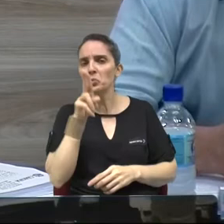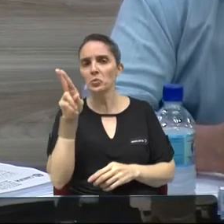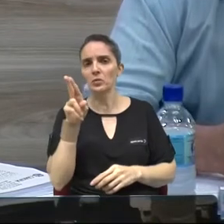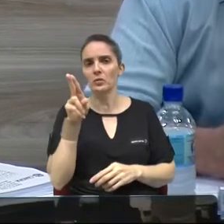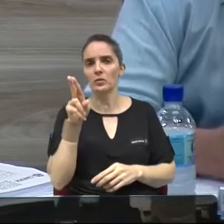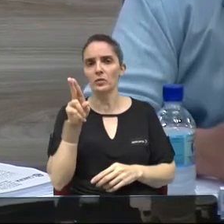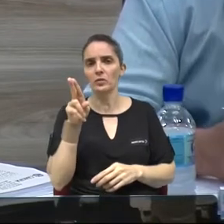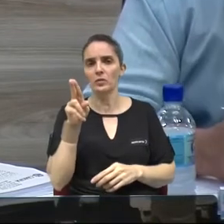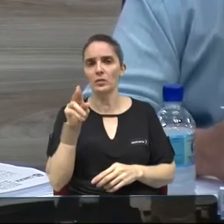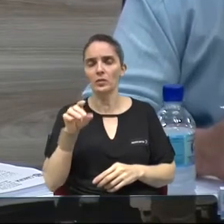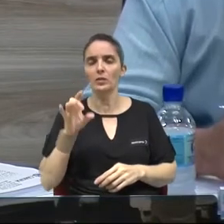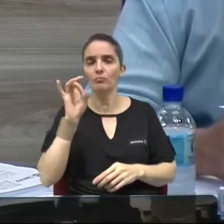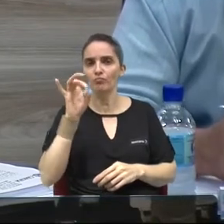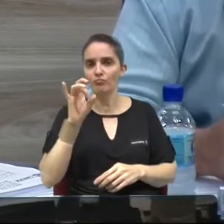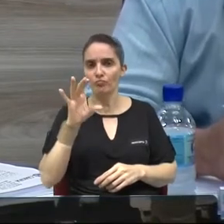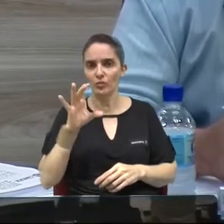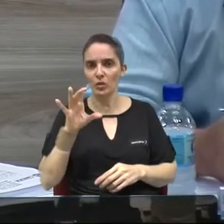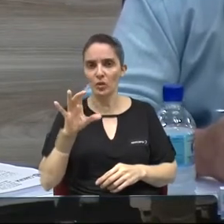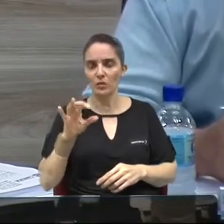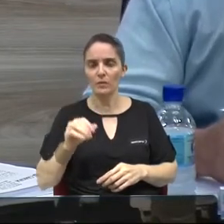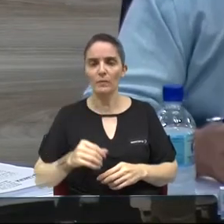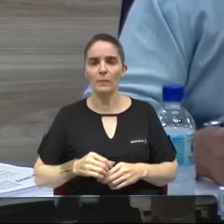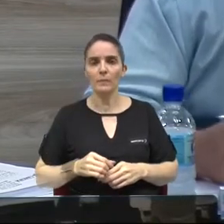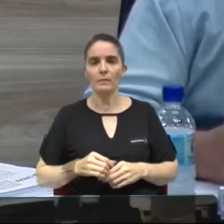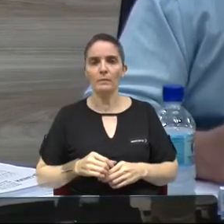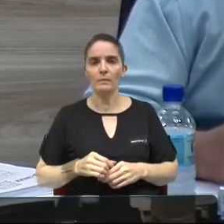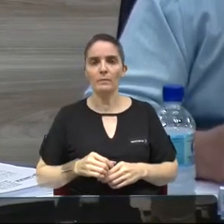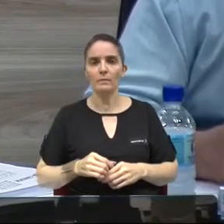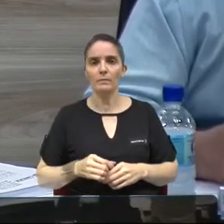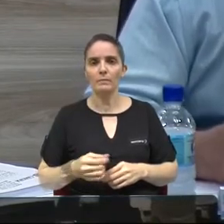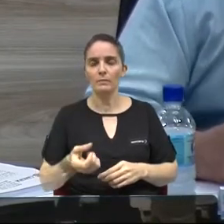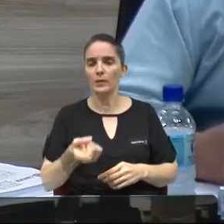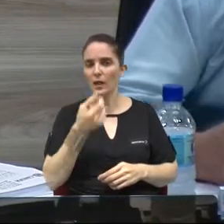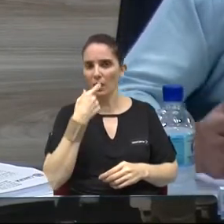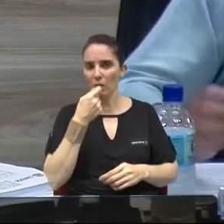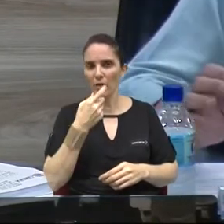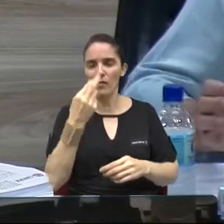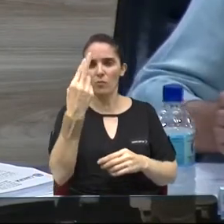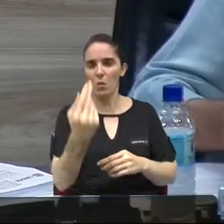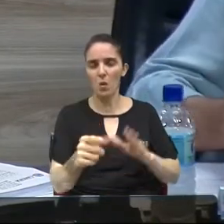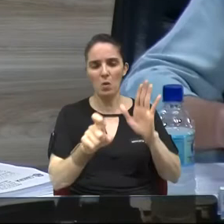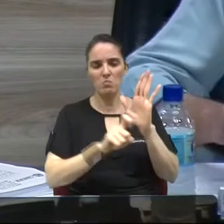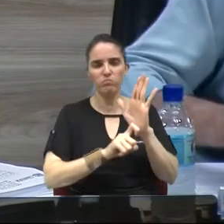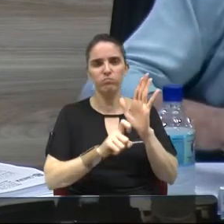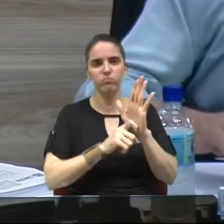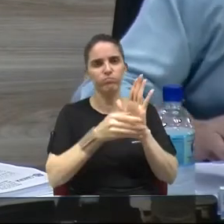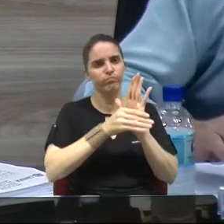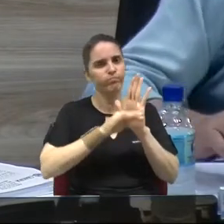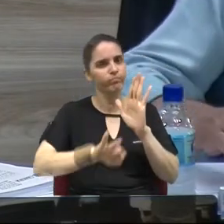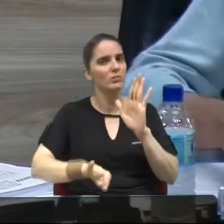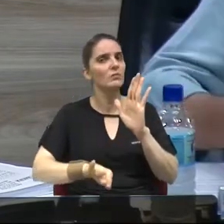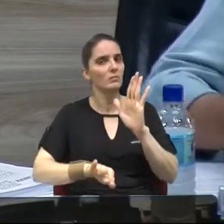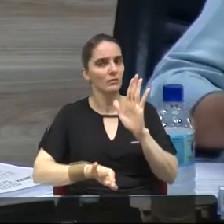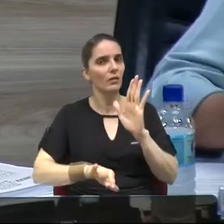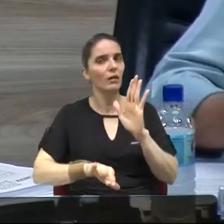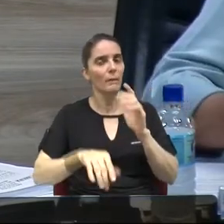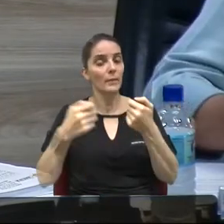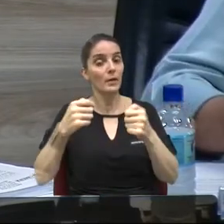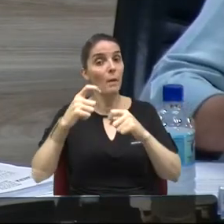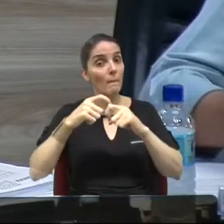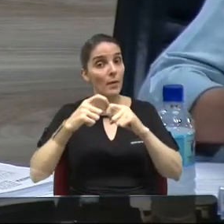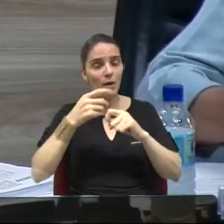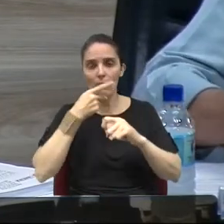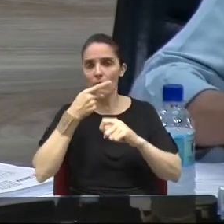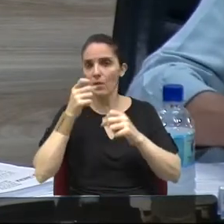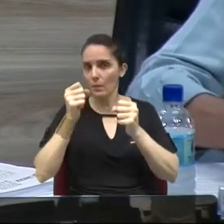não sejam fins médicos, ele é considerado uma droga ilícita, uma droga ilegal. Então, por isso a questão da